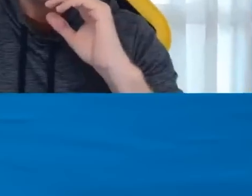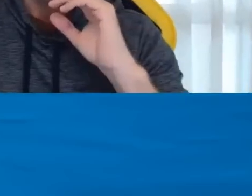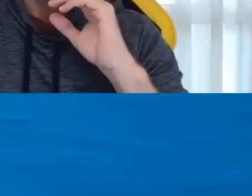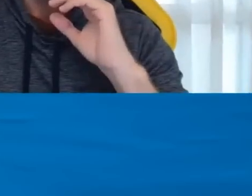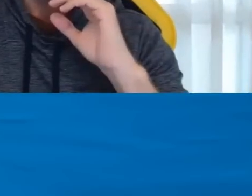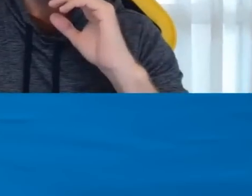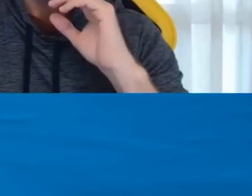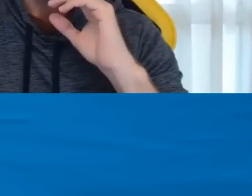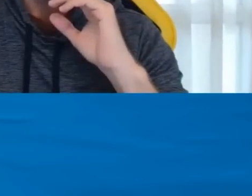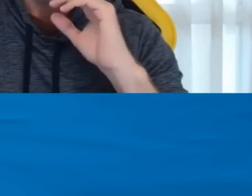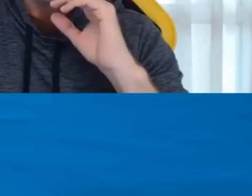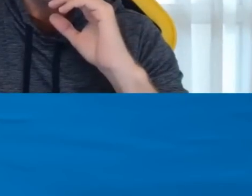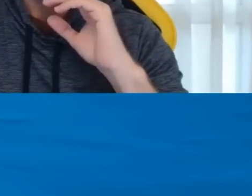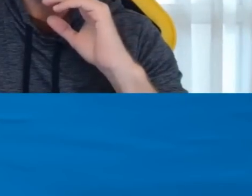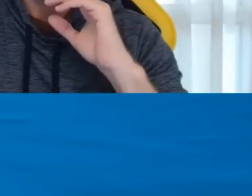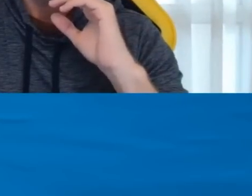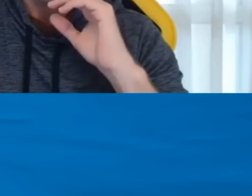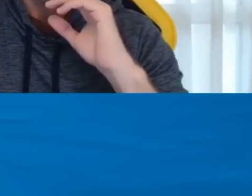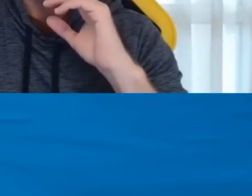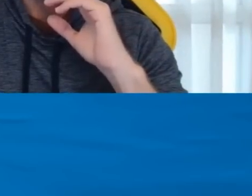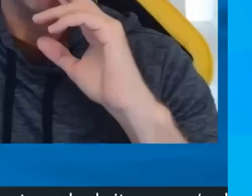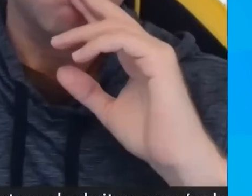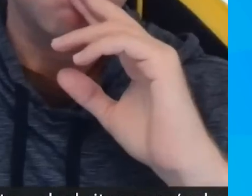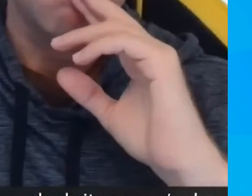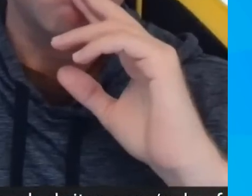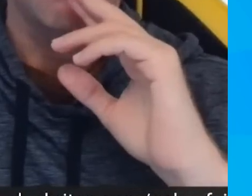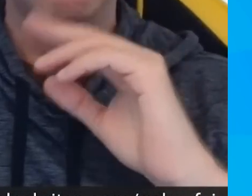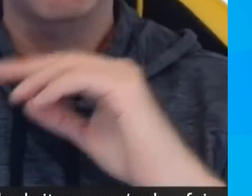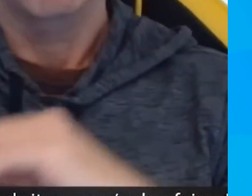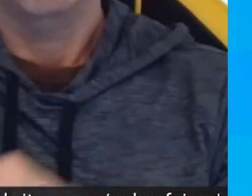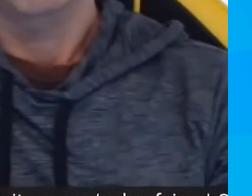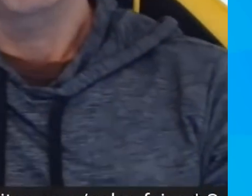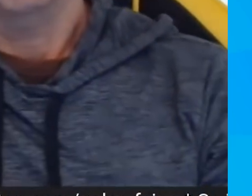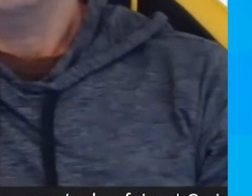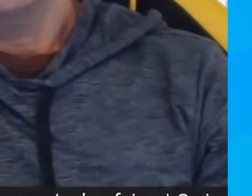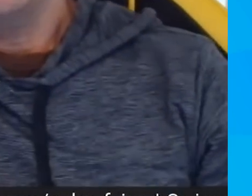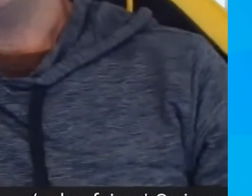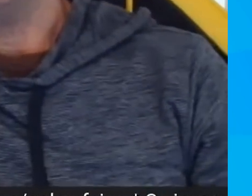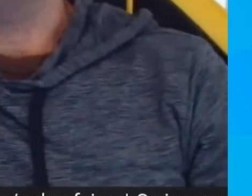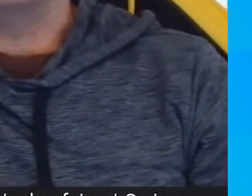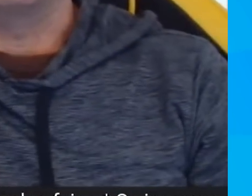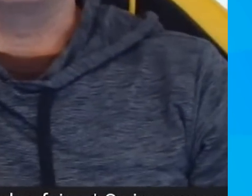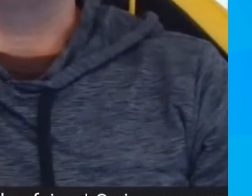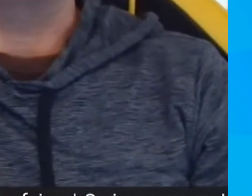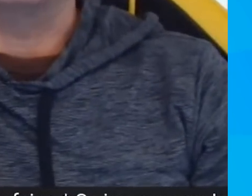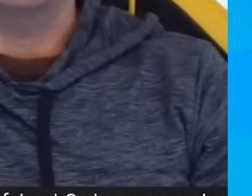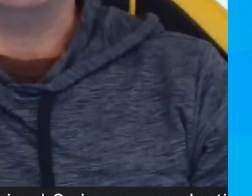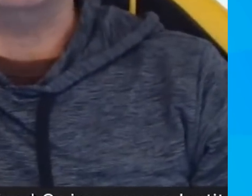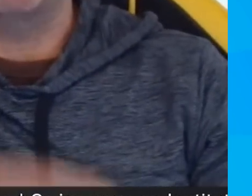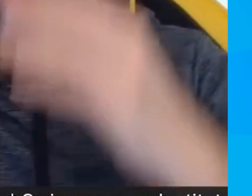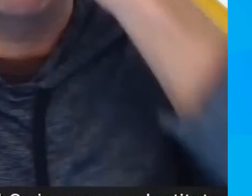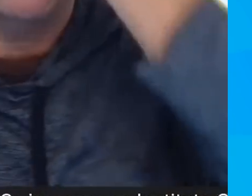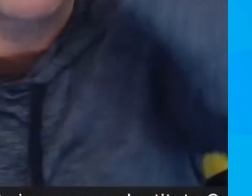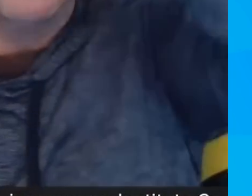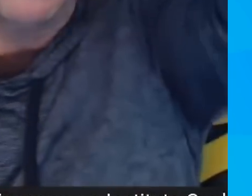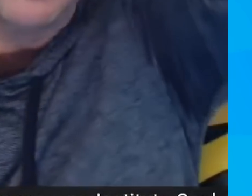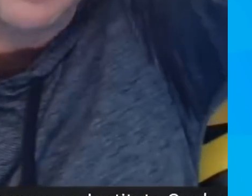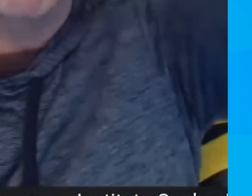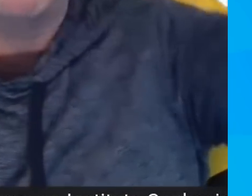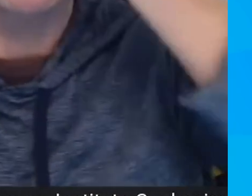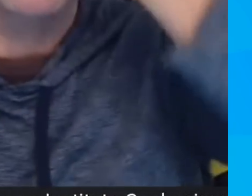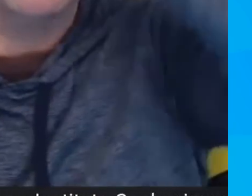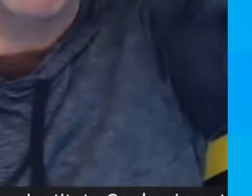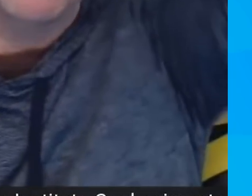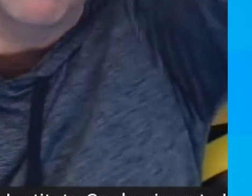Esquecidinho o Augusto Heleno, não é mesmo, César? Estranho, né, esse esquecimento? É, mas tomou esse atropelo aí, e